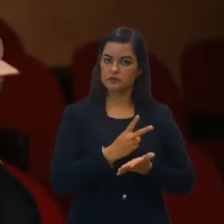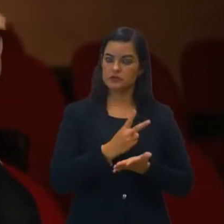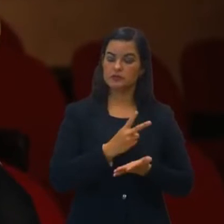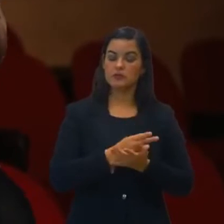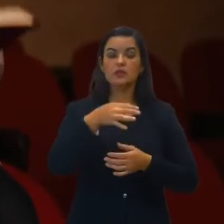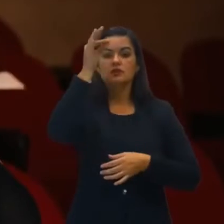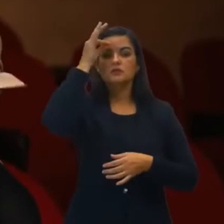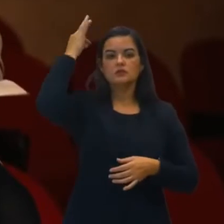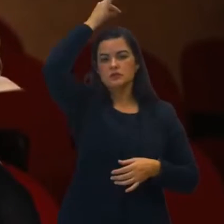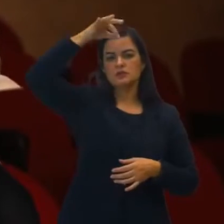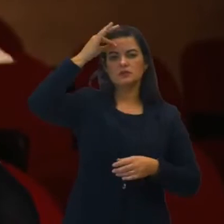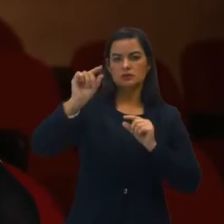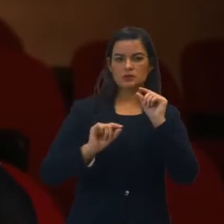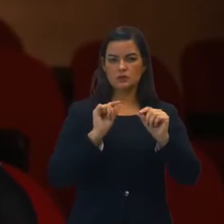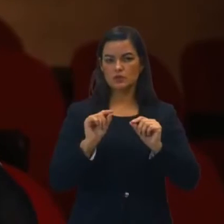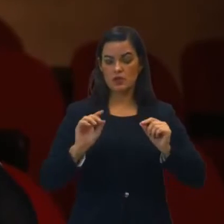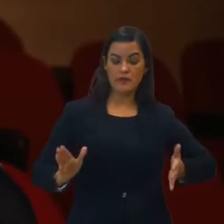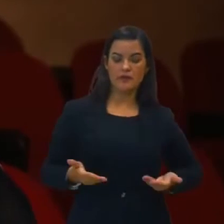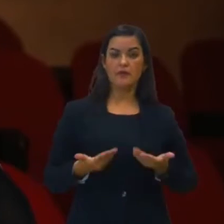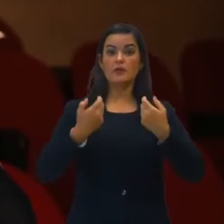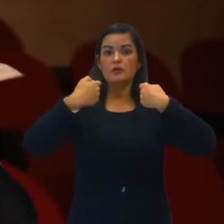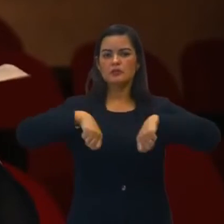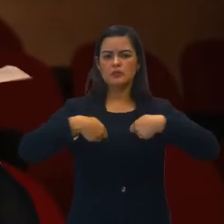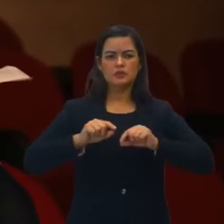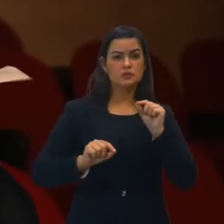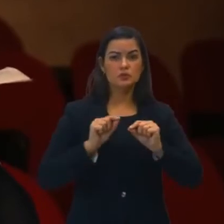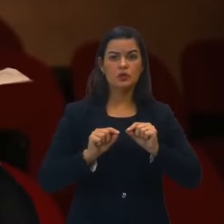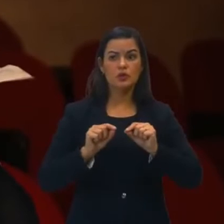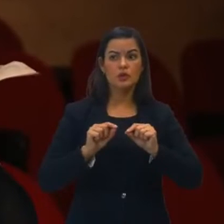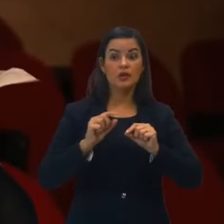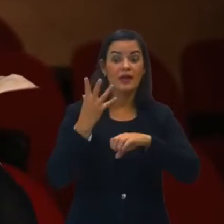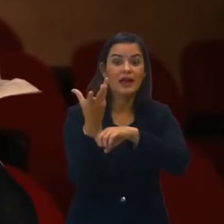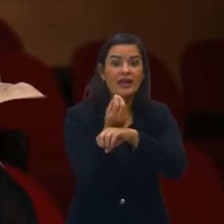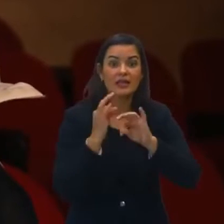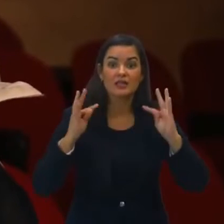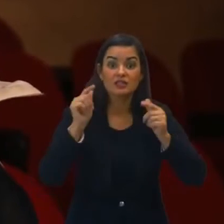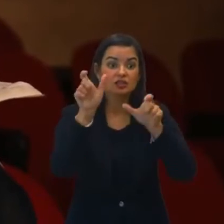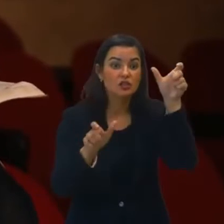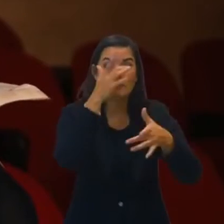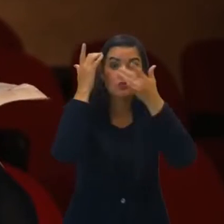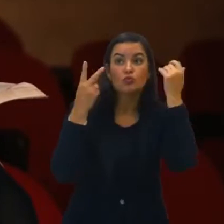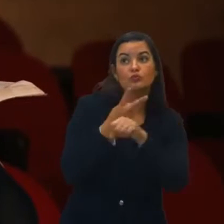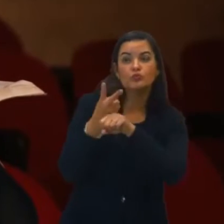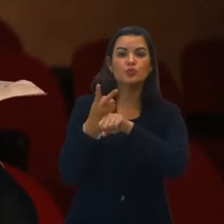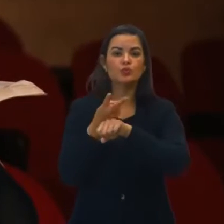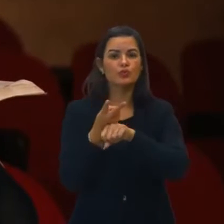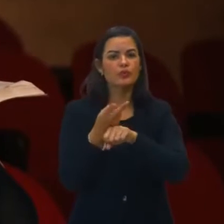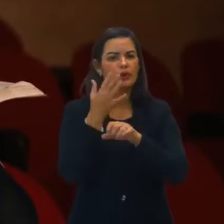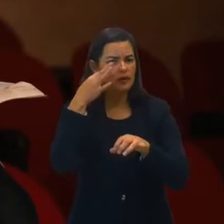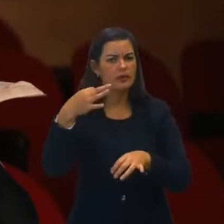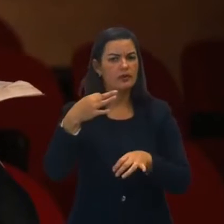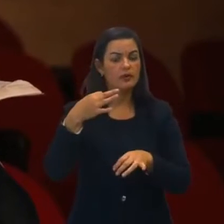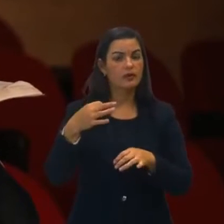o Espírito Santo, o avivamento precisa ser buscado pela igreja. Note você que há duas figuras aqui. A primeira